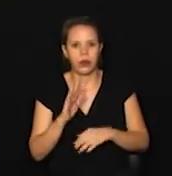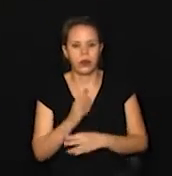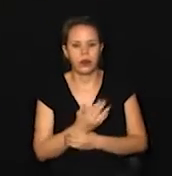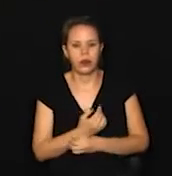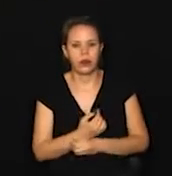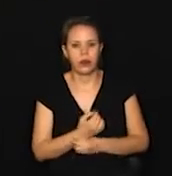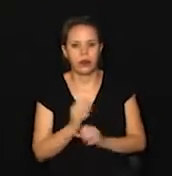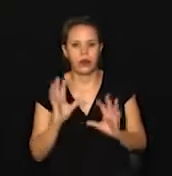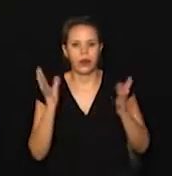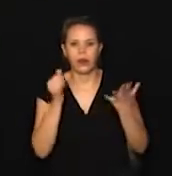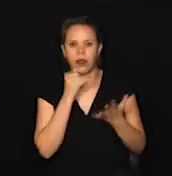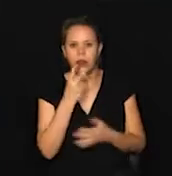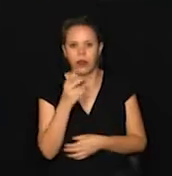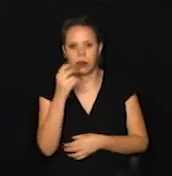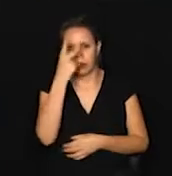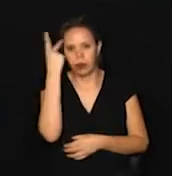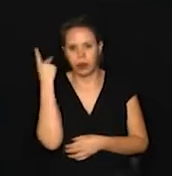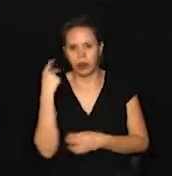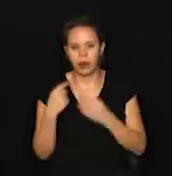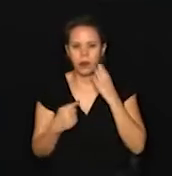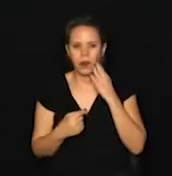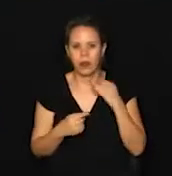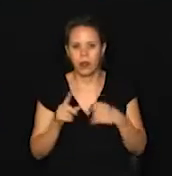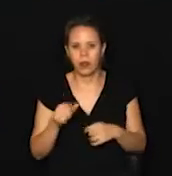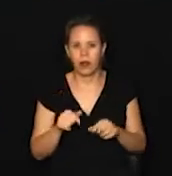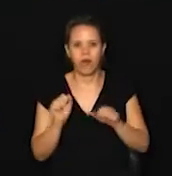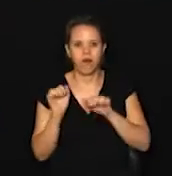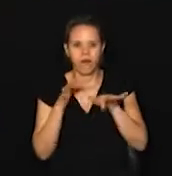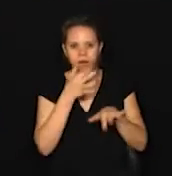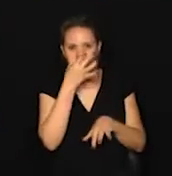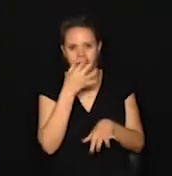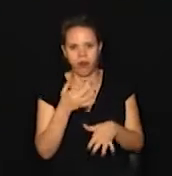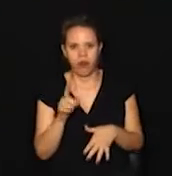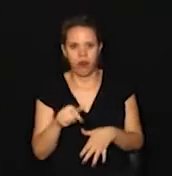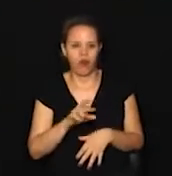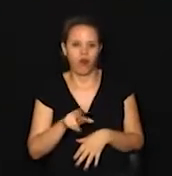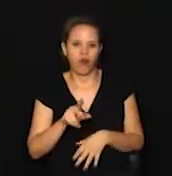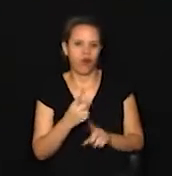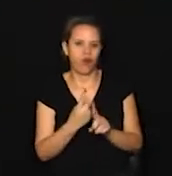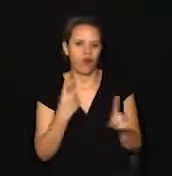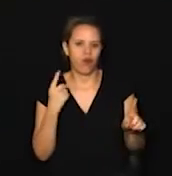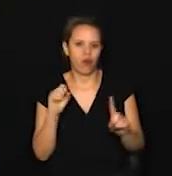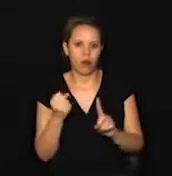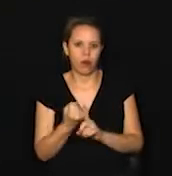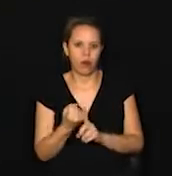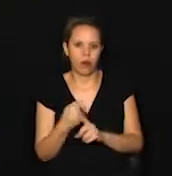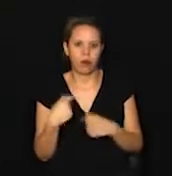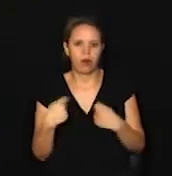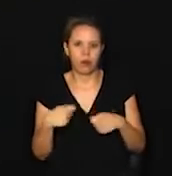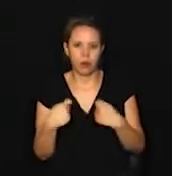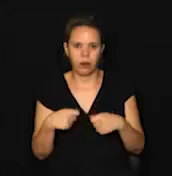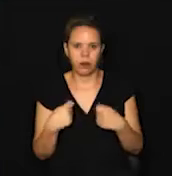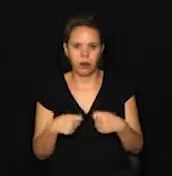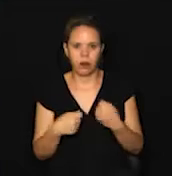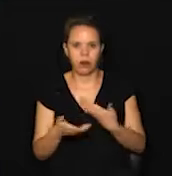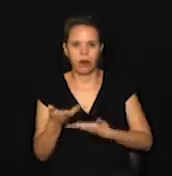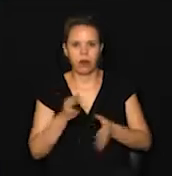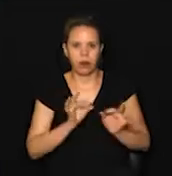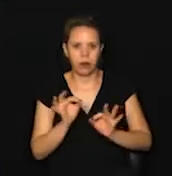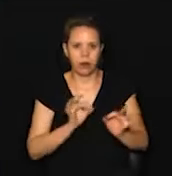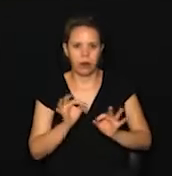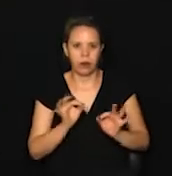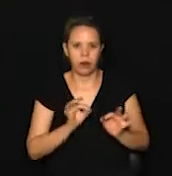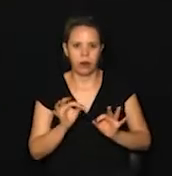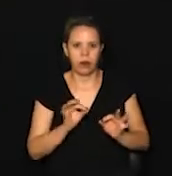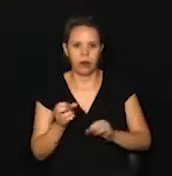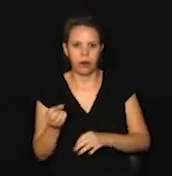uma festa com 20 pessoas, e isso é aglomeração. Então, isso não é distanciamento social. Então, a gente precisa estar preparado para